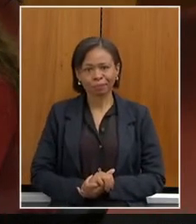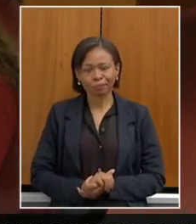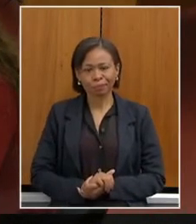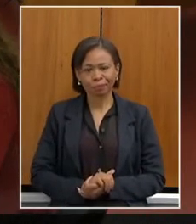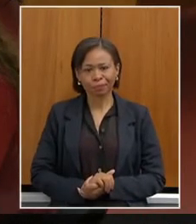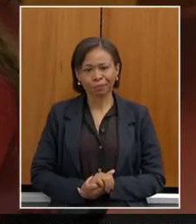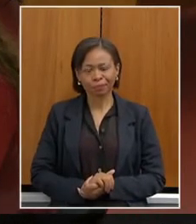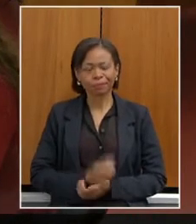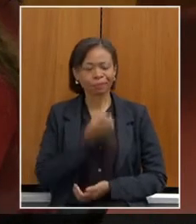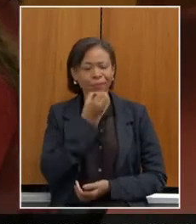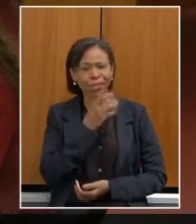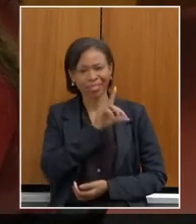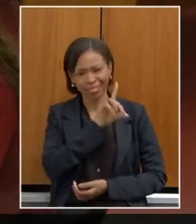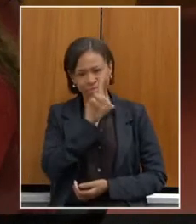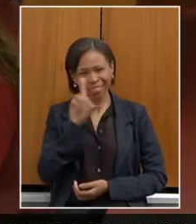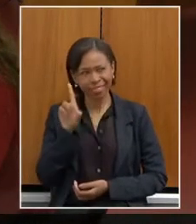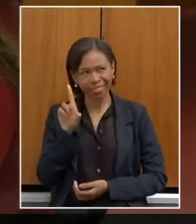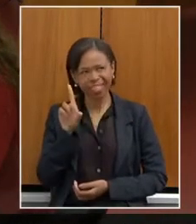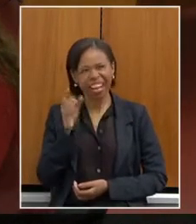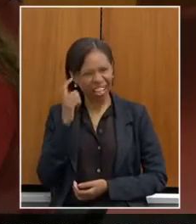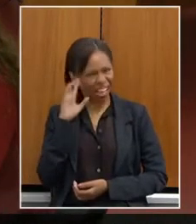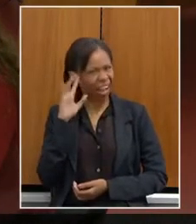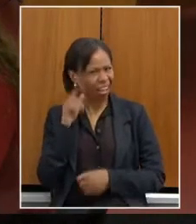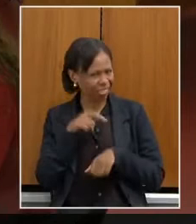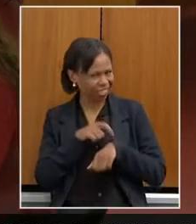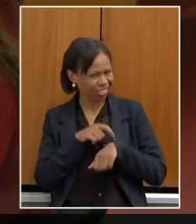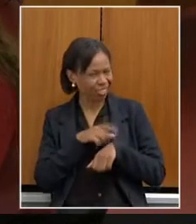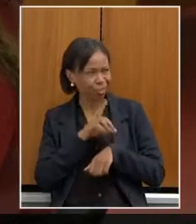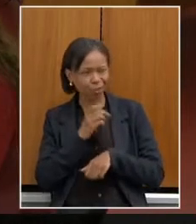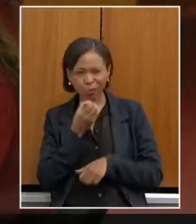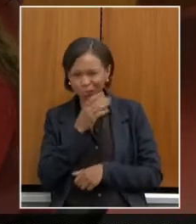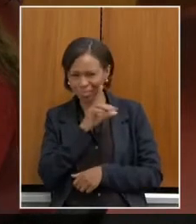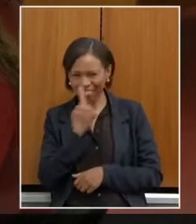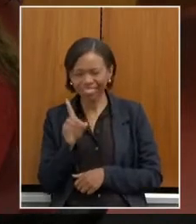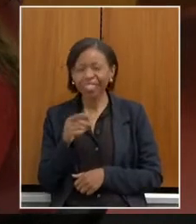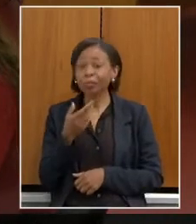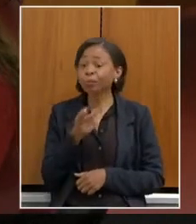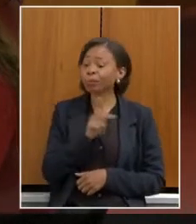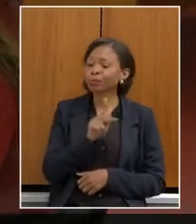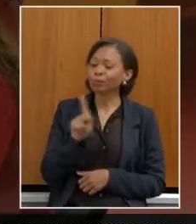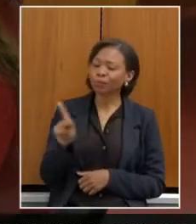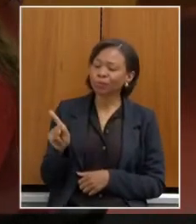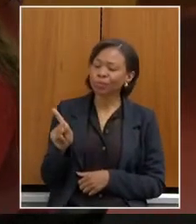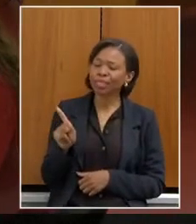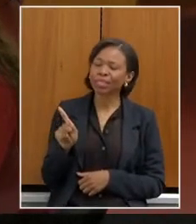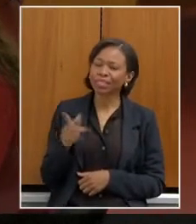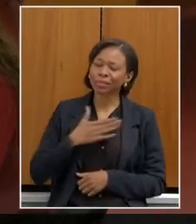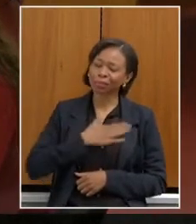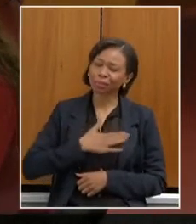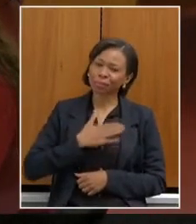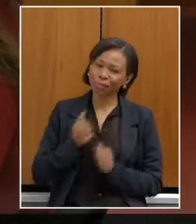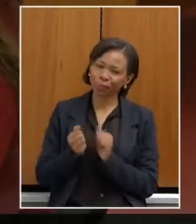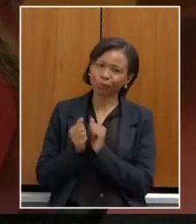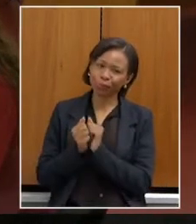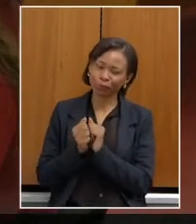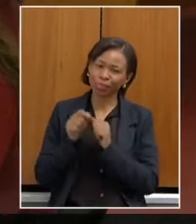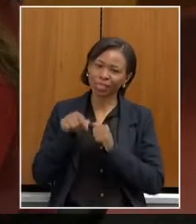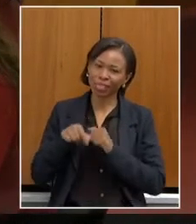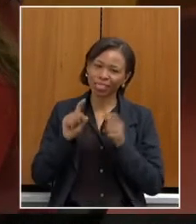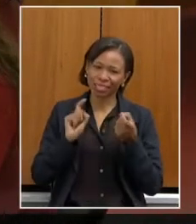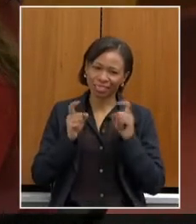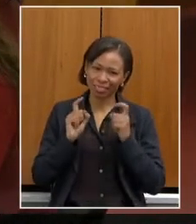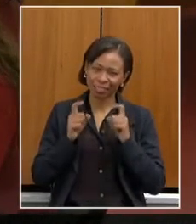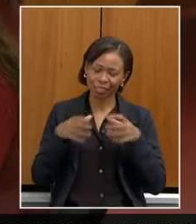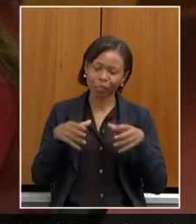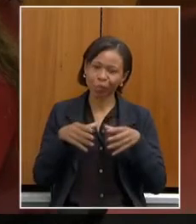bom dia acho que bom dia ainda né gente presidente prazer estar com o senhor aqui presidindo nessa reunião essa comissão